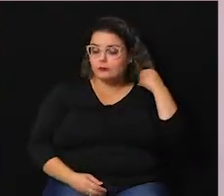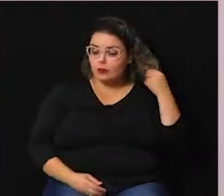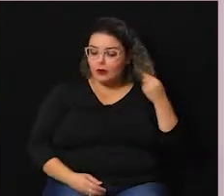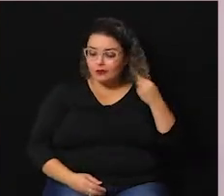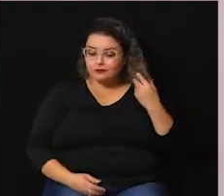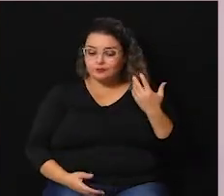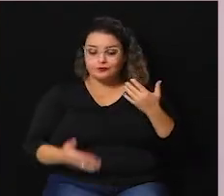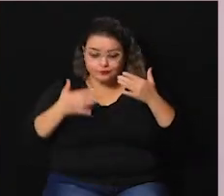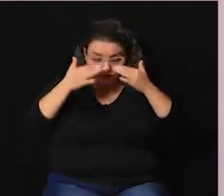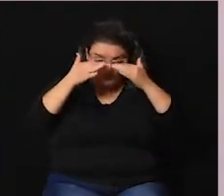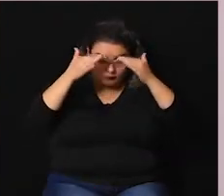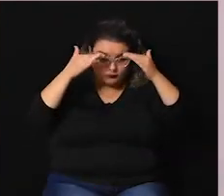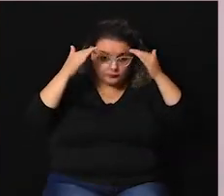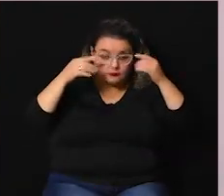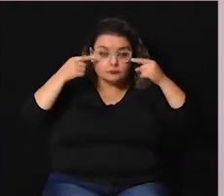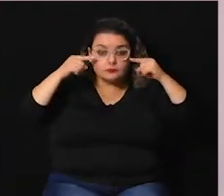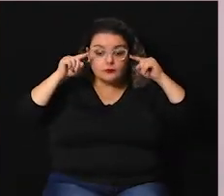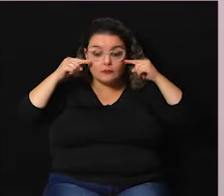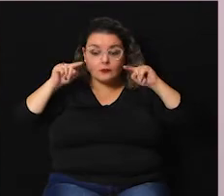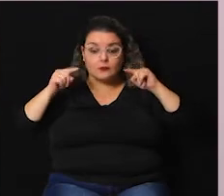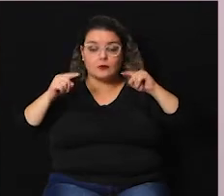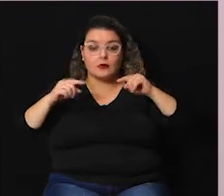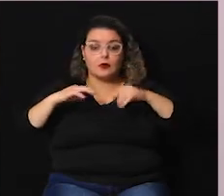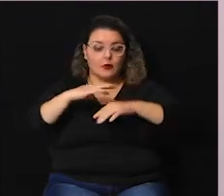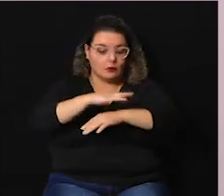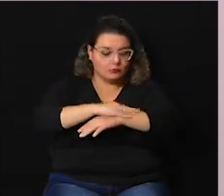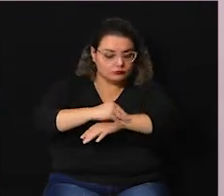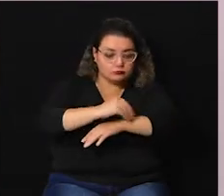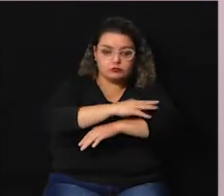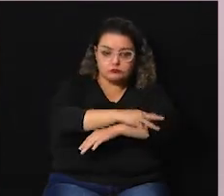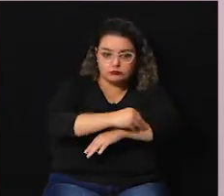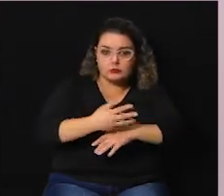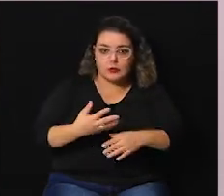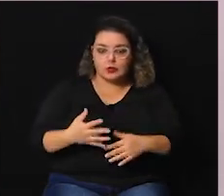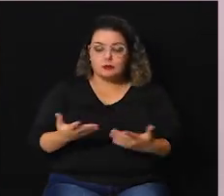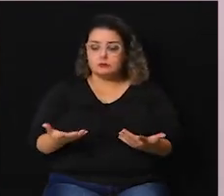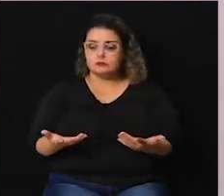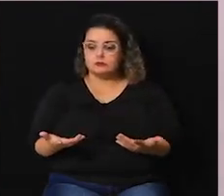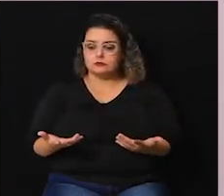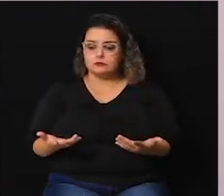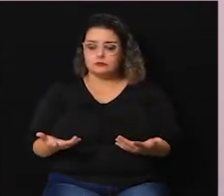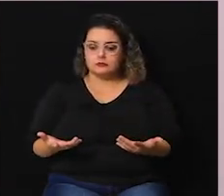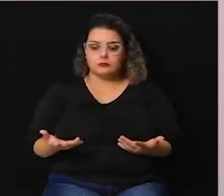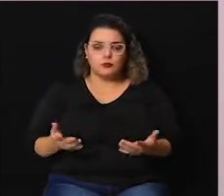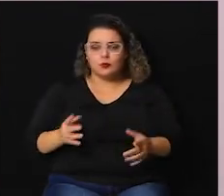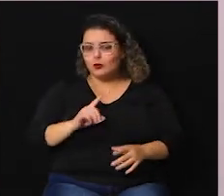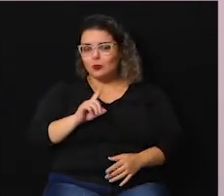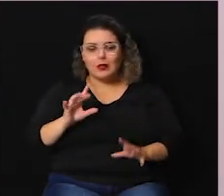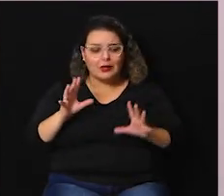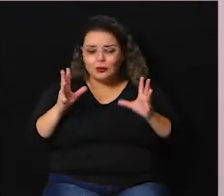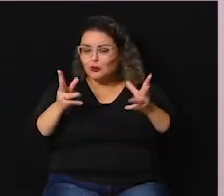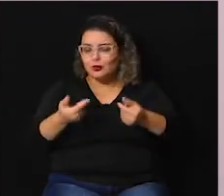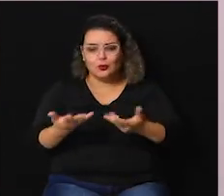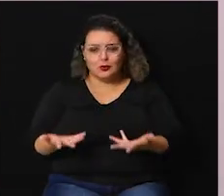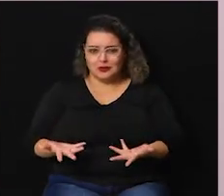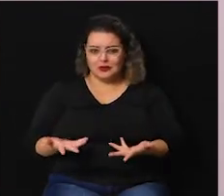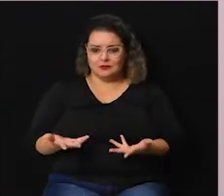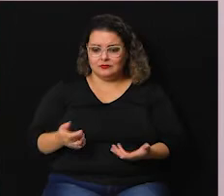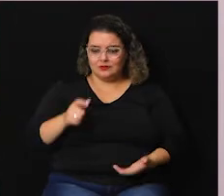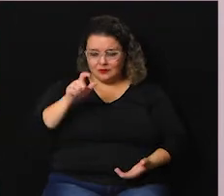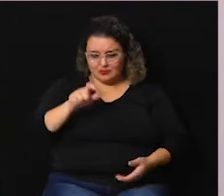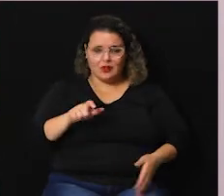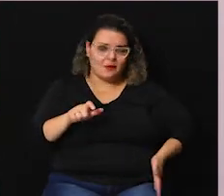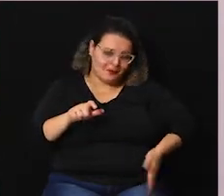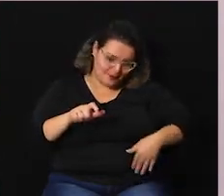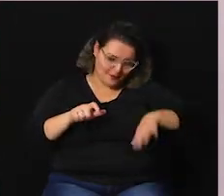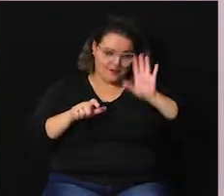cabelo, ou a sobrancelha, uma parte do corpo que tenha pelo que caiu, não é o todo a isso, né? A pessoa é muito